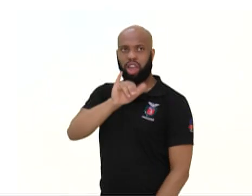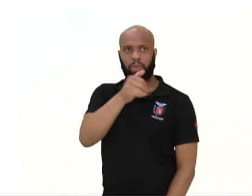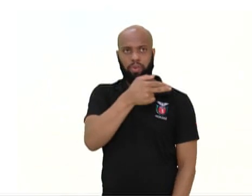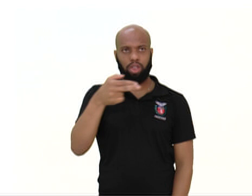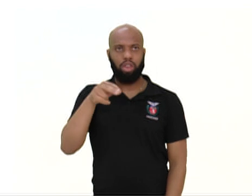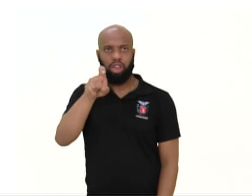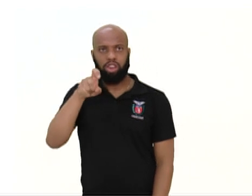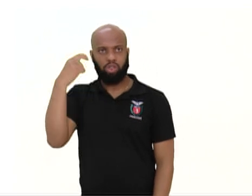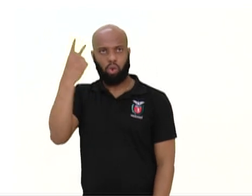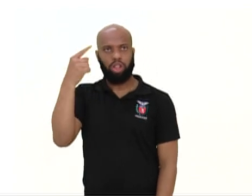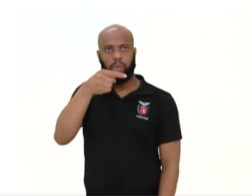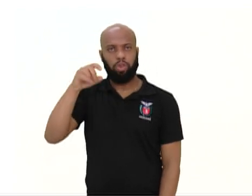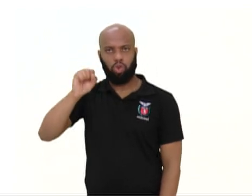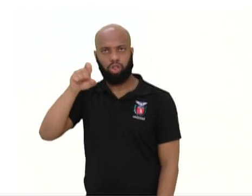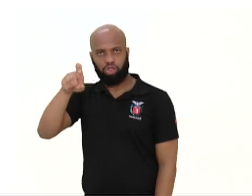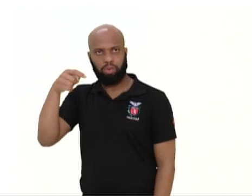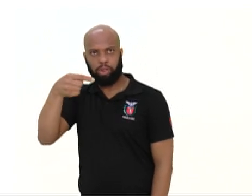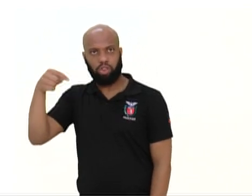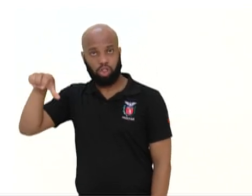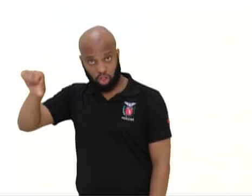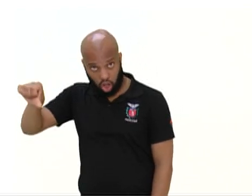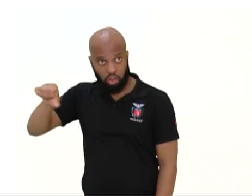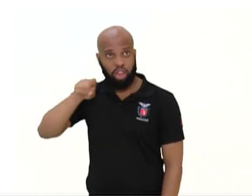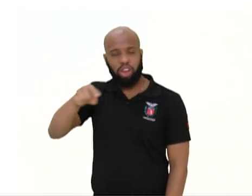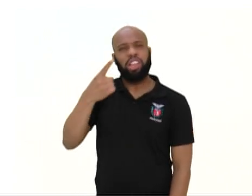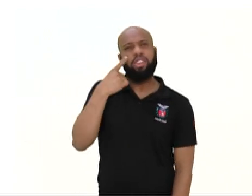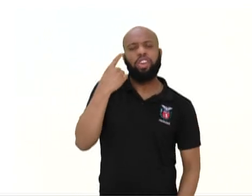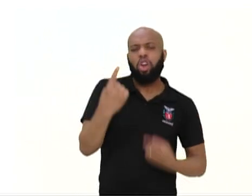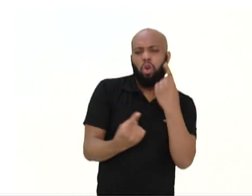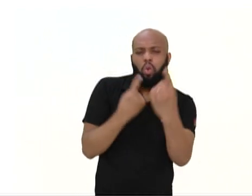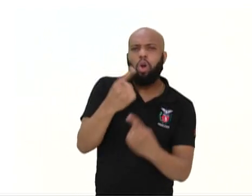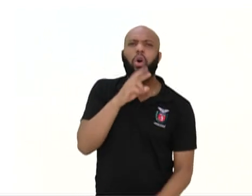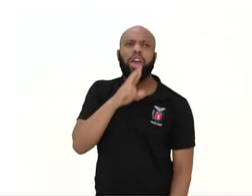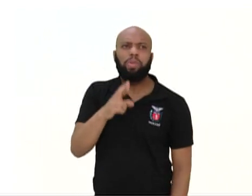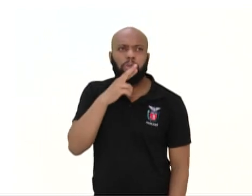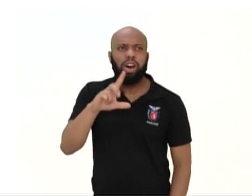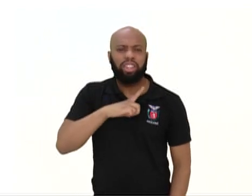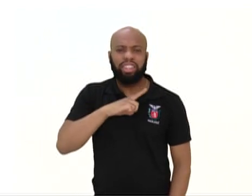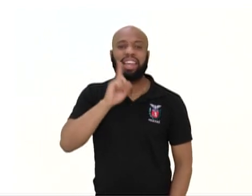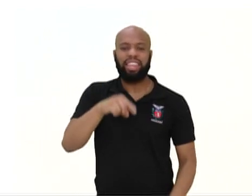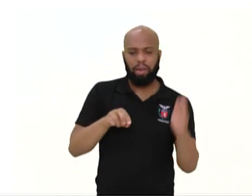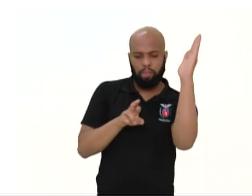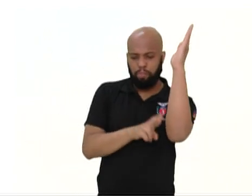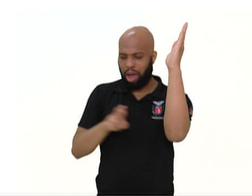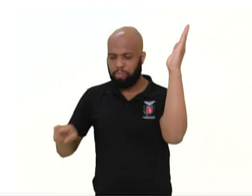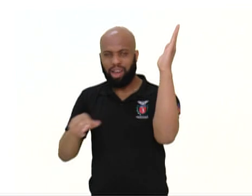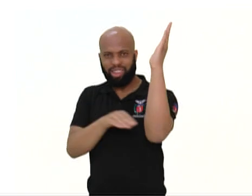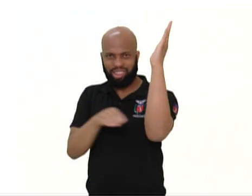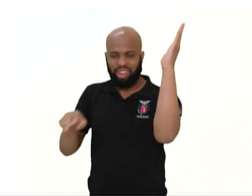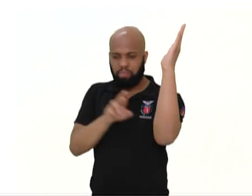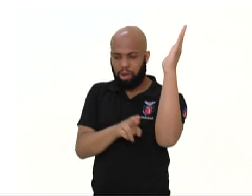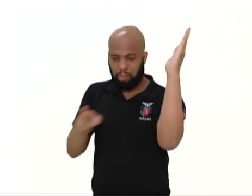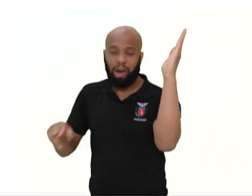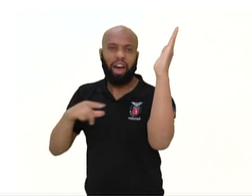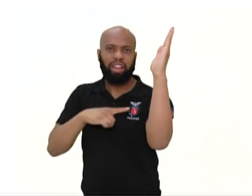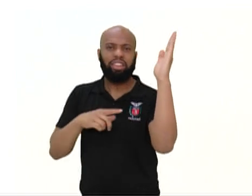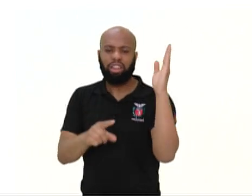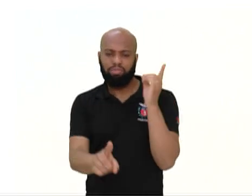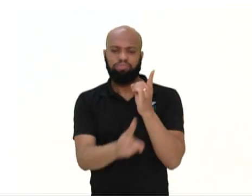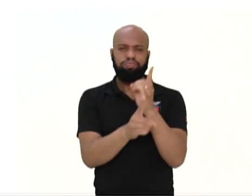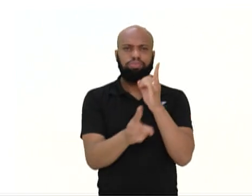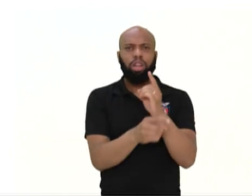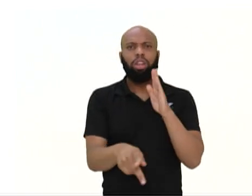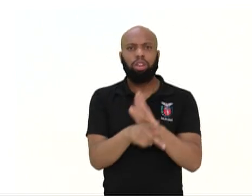igual a x ao quadrado menos 8x menos 9, verifique quais valores abaixo são raízes, ou zeros, como está lá, né,